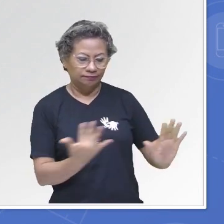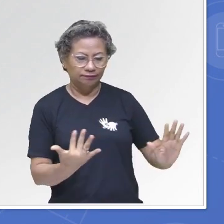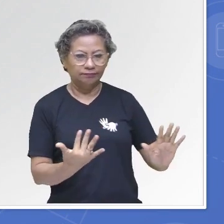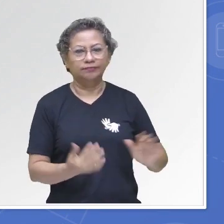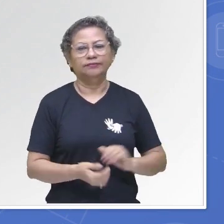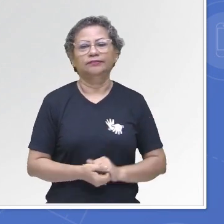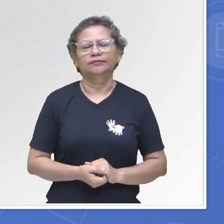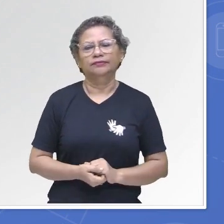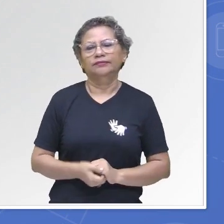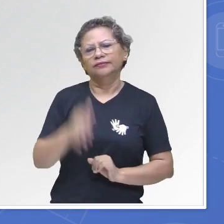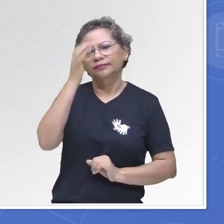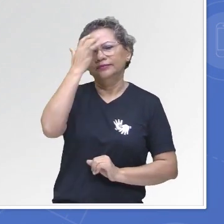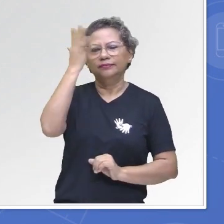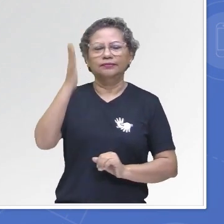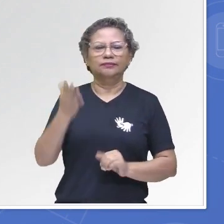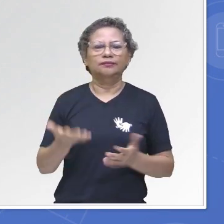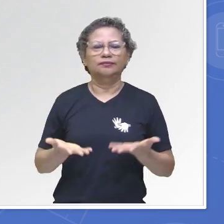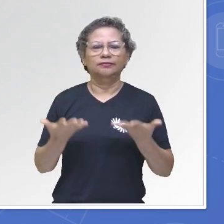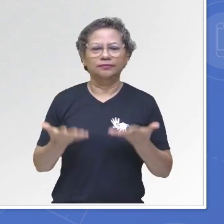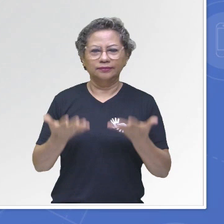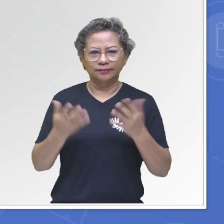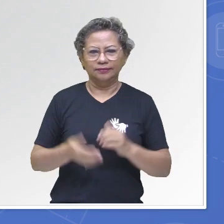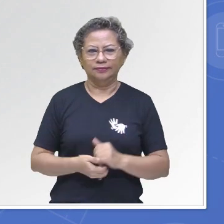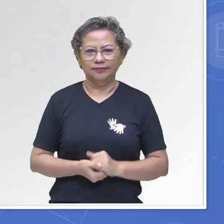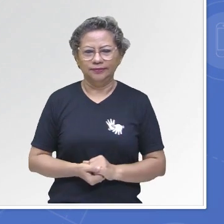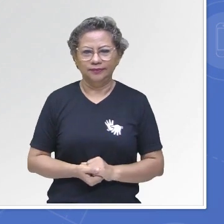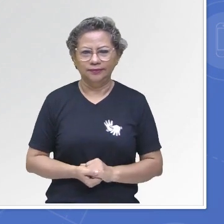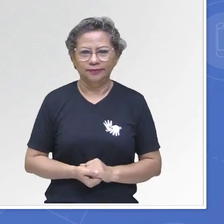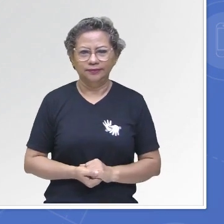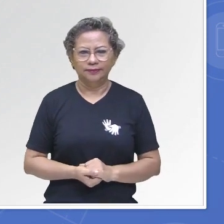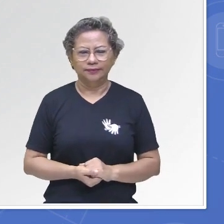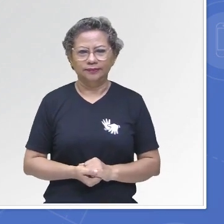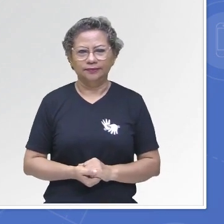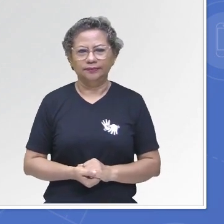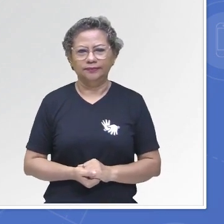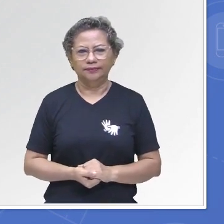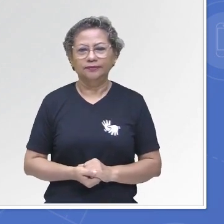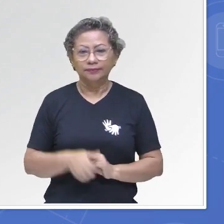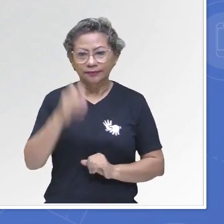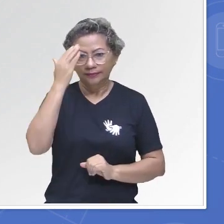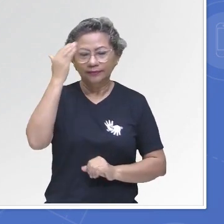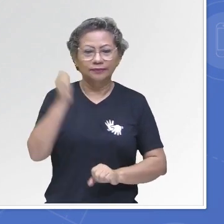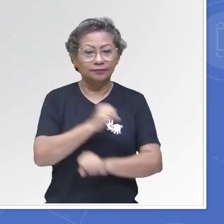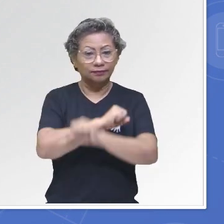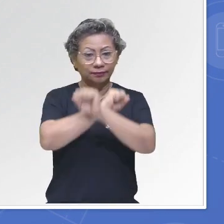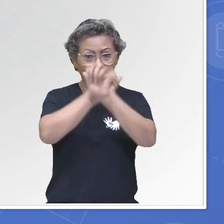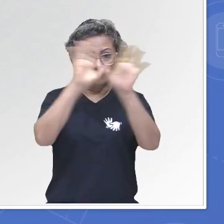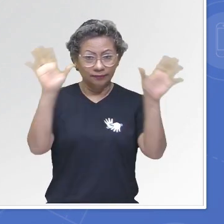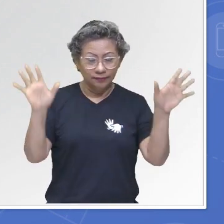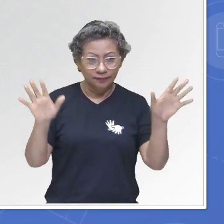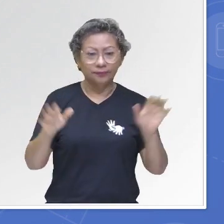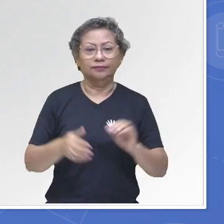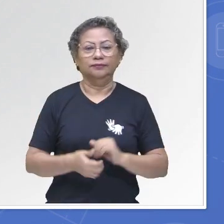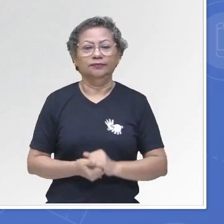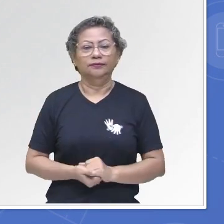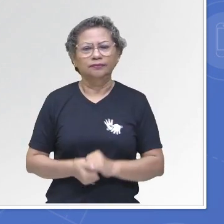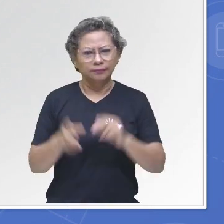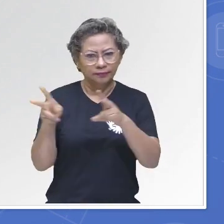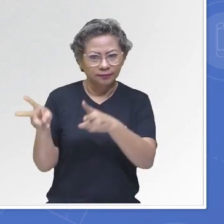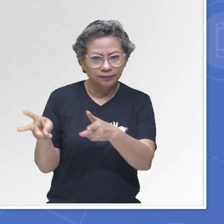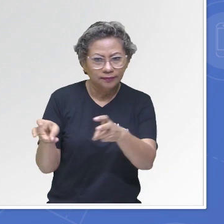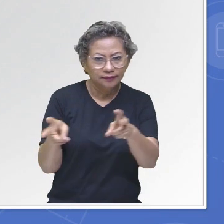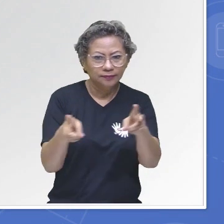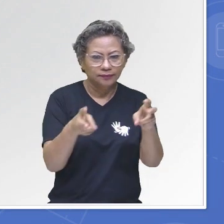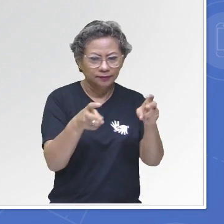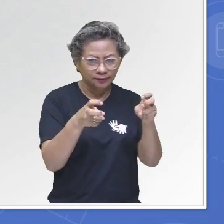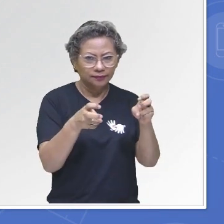gente escolhe aleatoriamente o indivíduo que vai fazer parte da amostra. Então, você pode perceber que